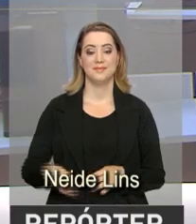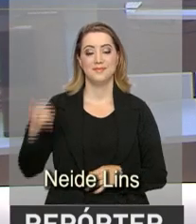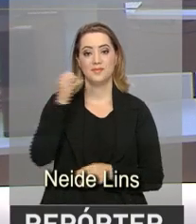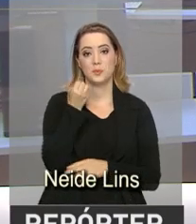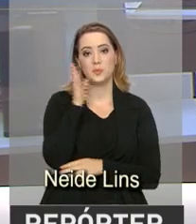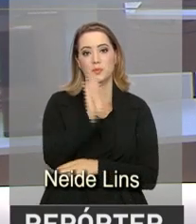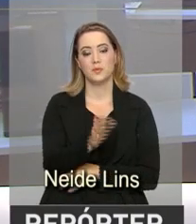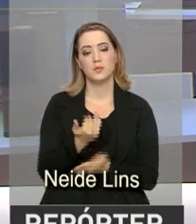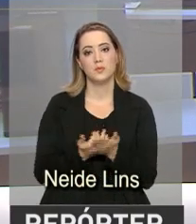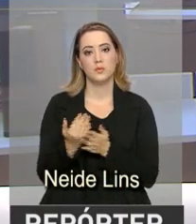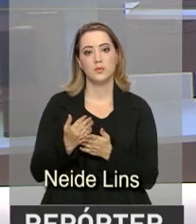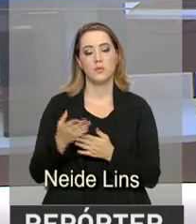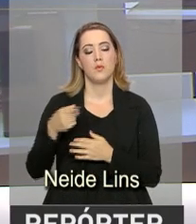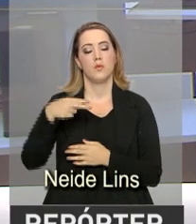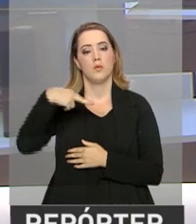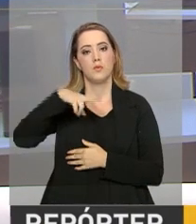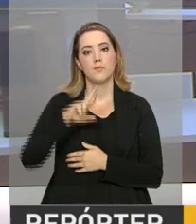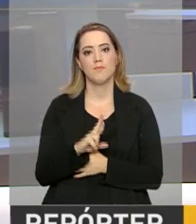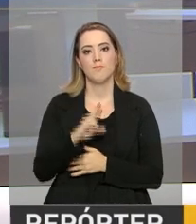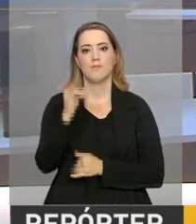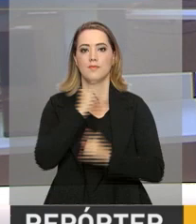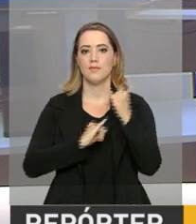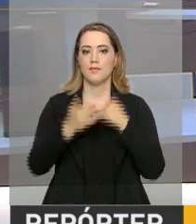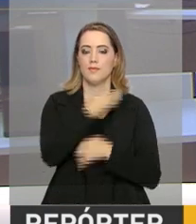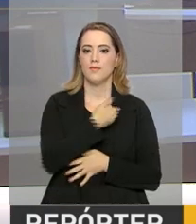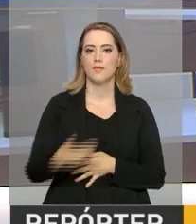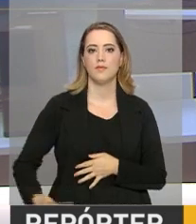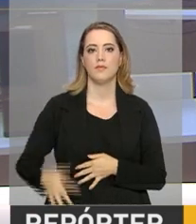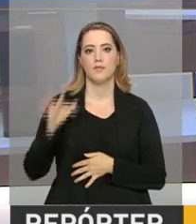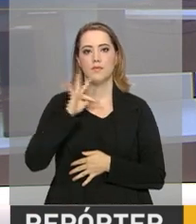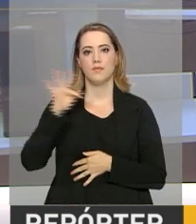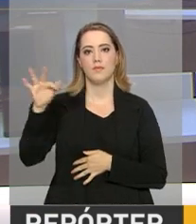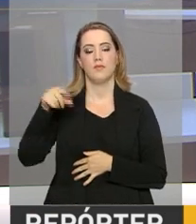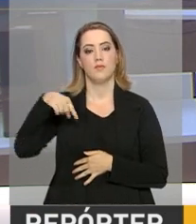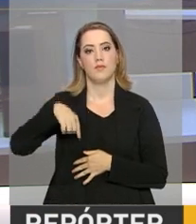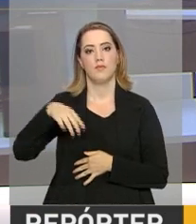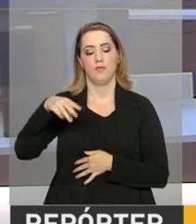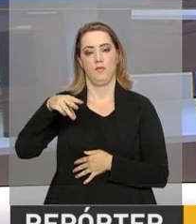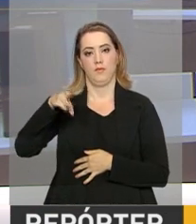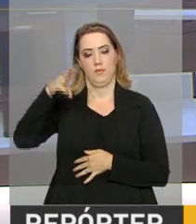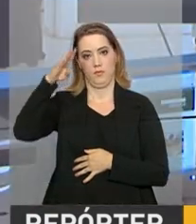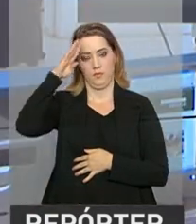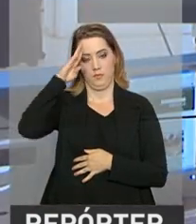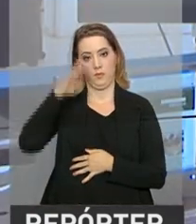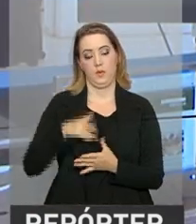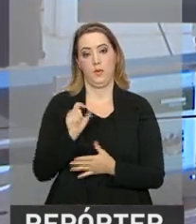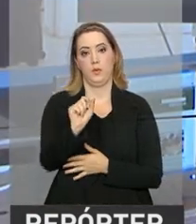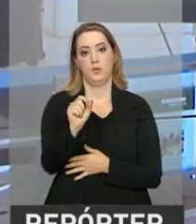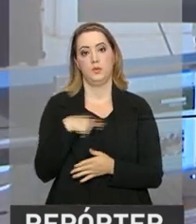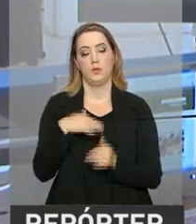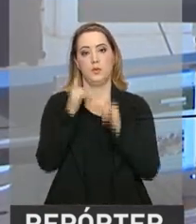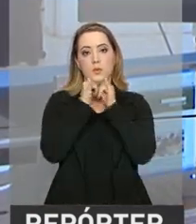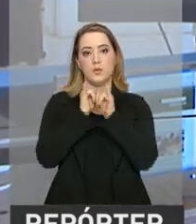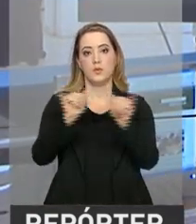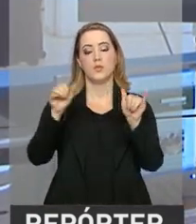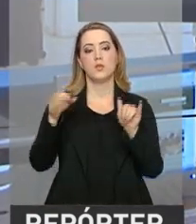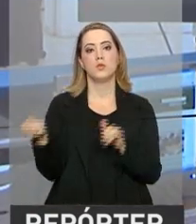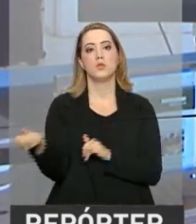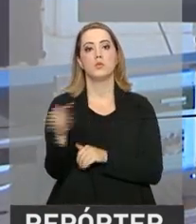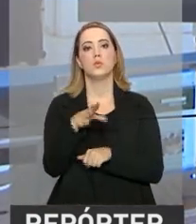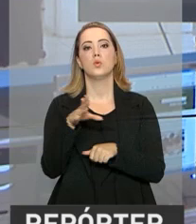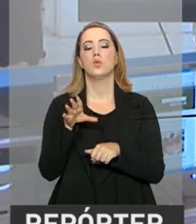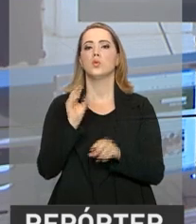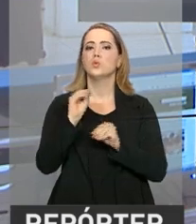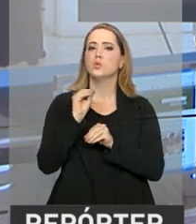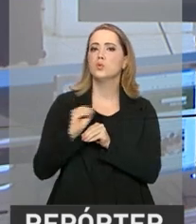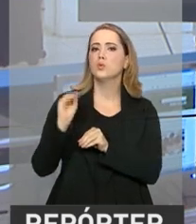Olá, boa tarde. Estamos de volta com o repórter NBR e as notícias do governo federal nesta terça-feira. Lançado um novo tratamento para pessoas